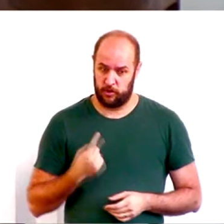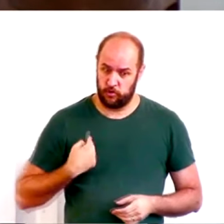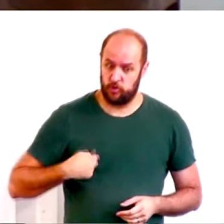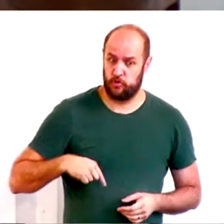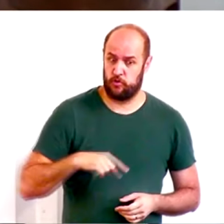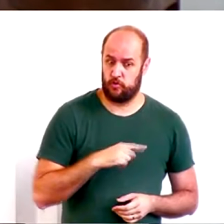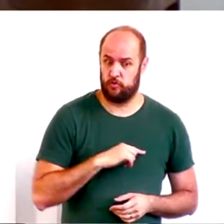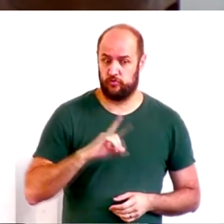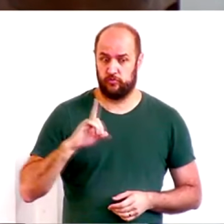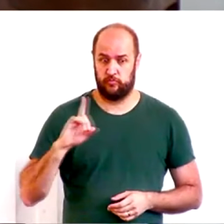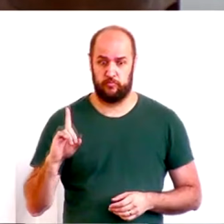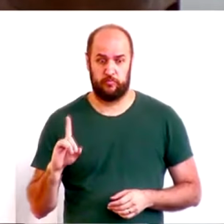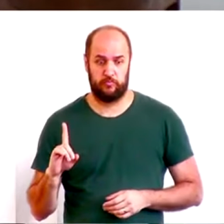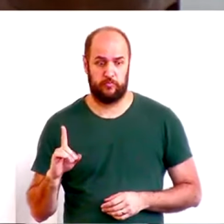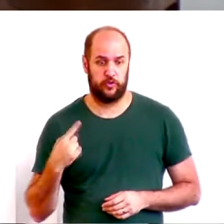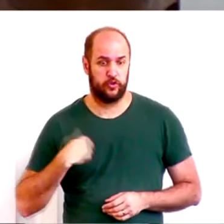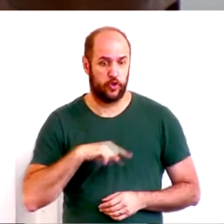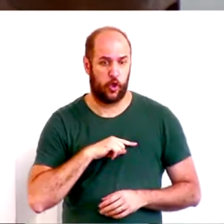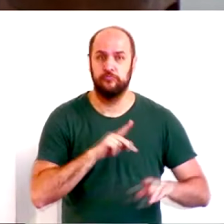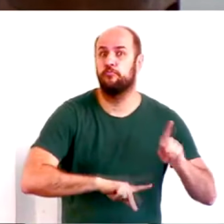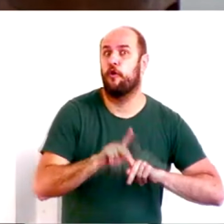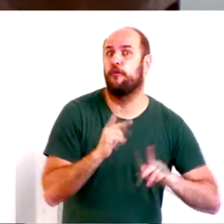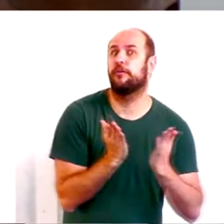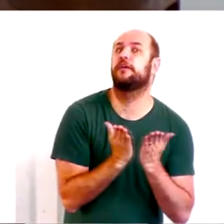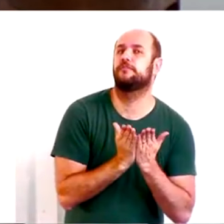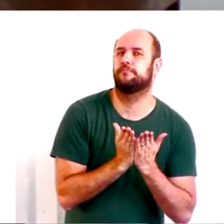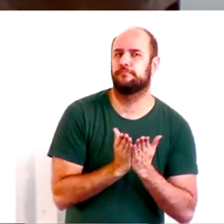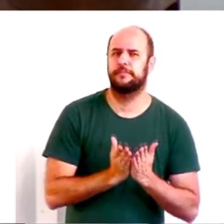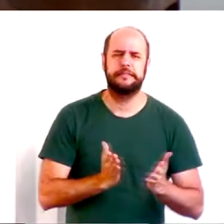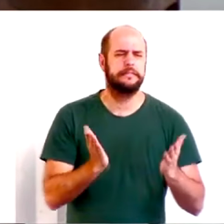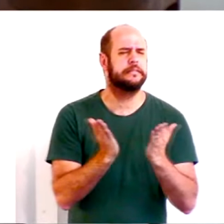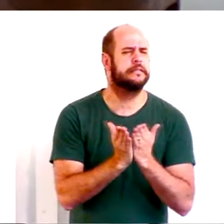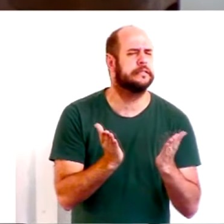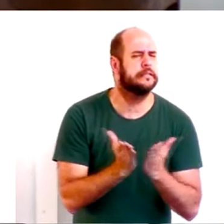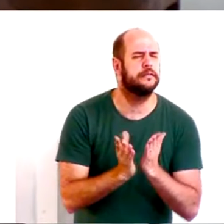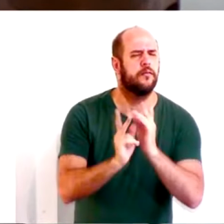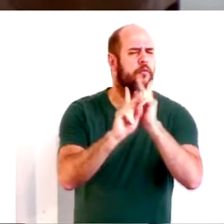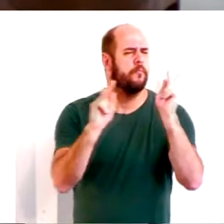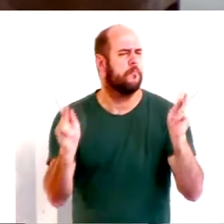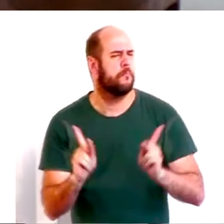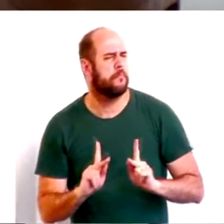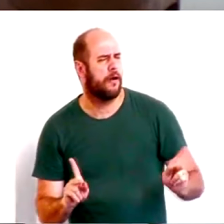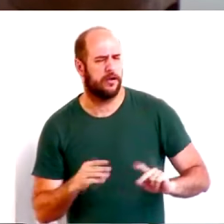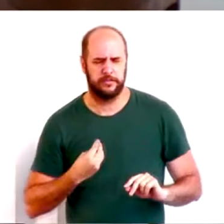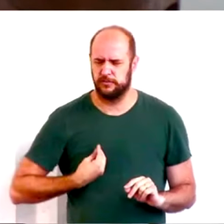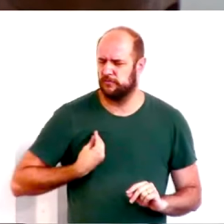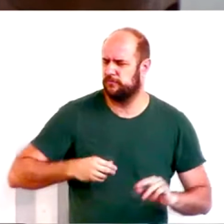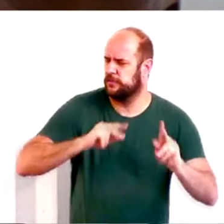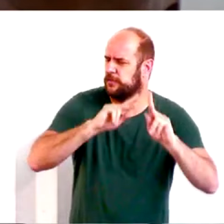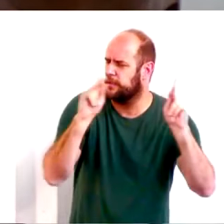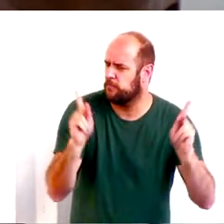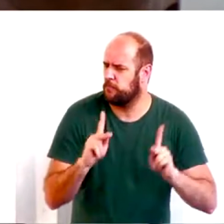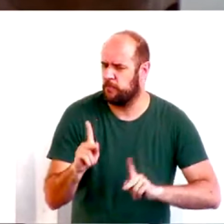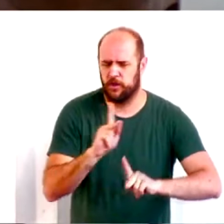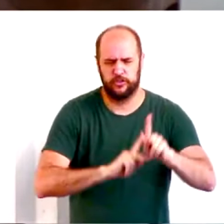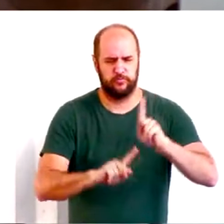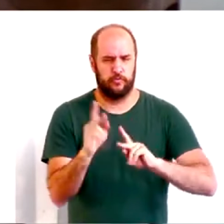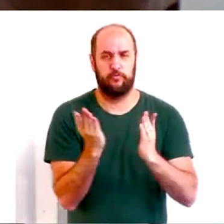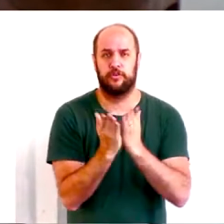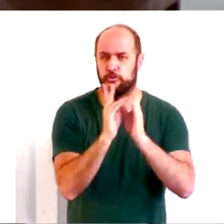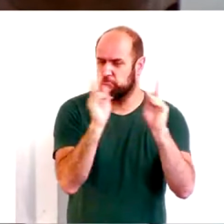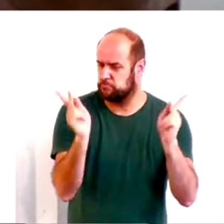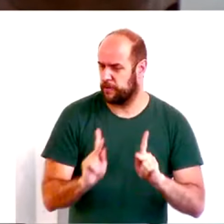povo Cristão nós o povo Cristão estamos em paz estamos vivendo como um povo cristão deve viver